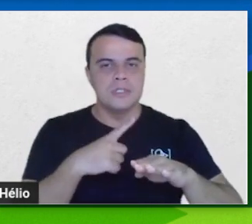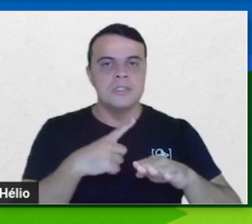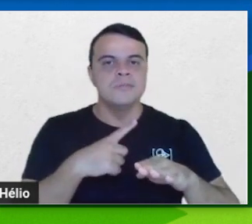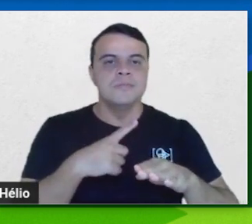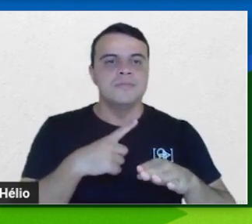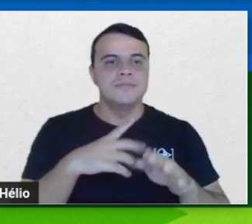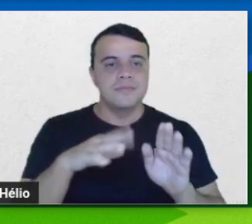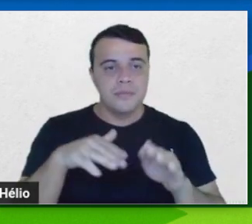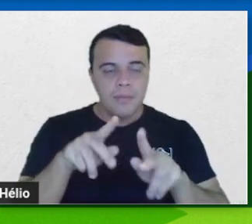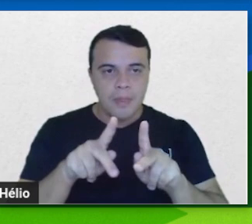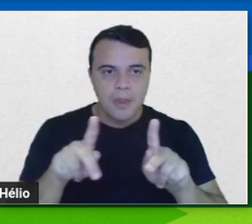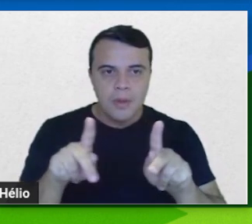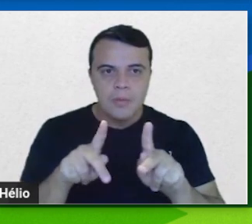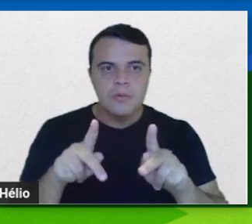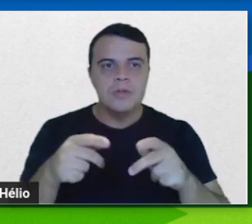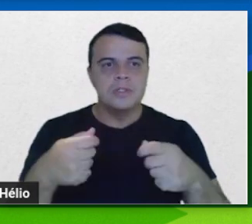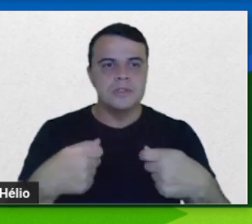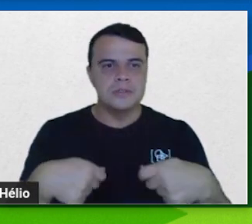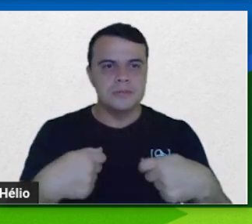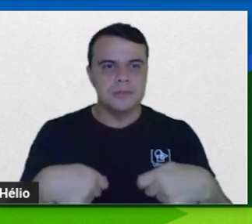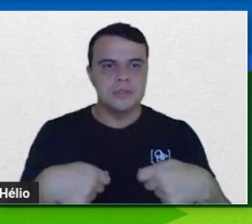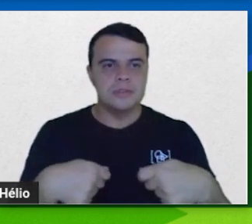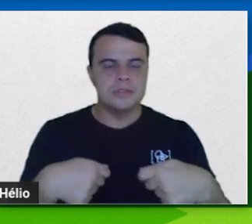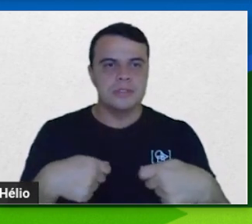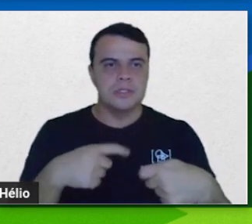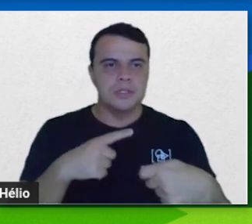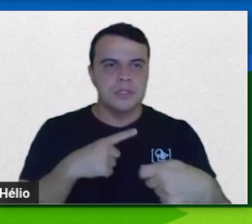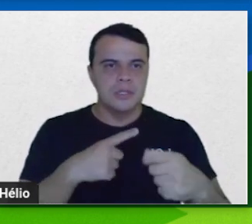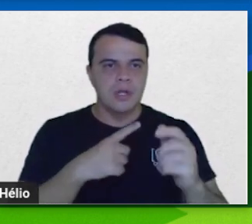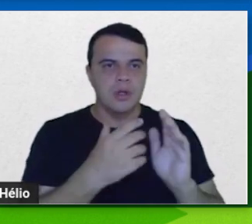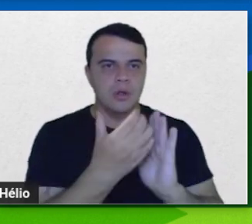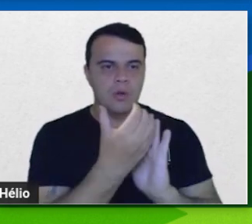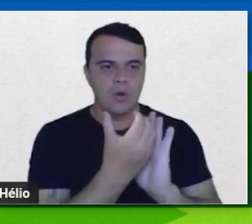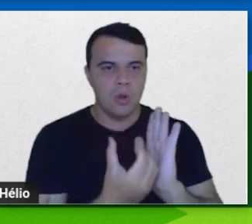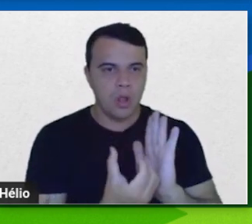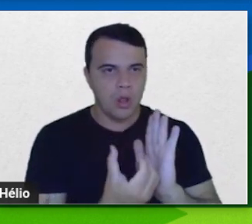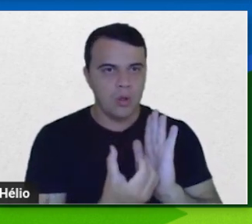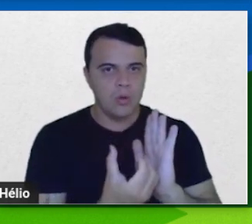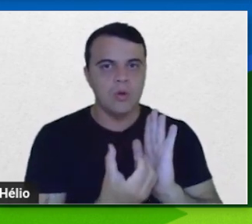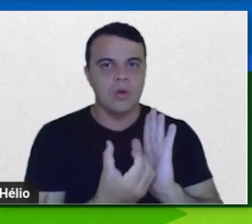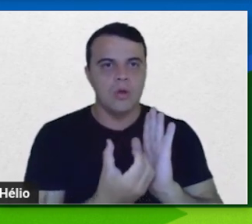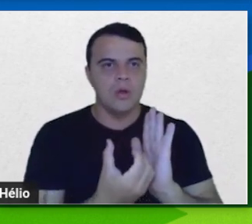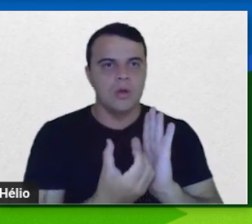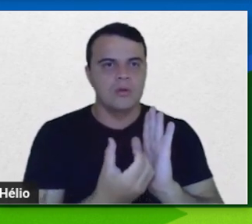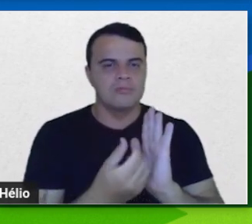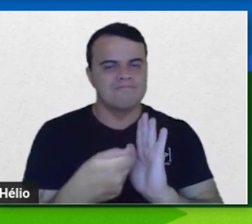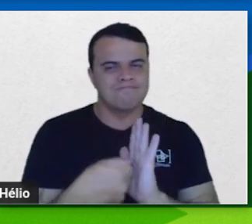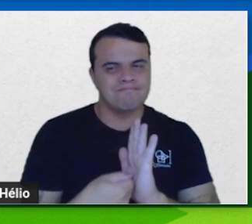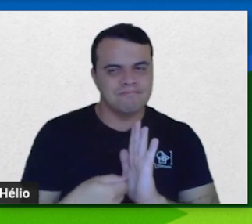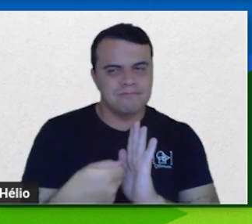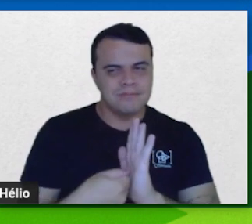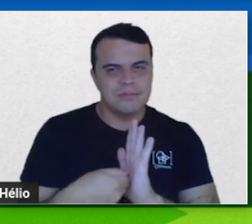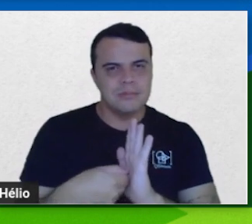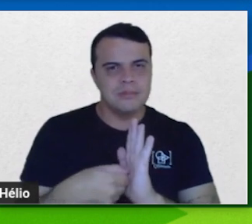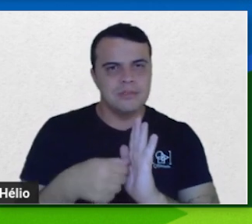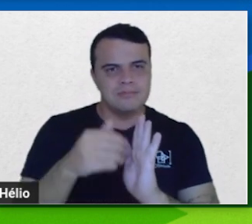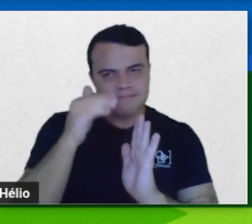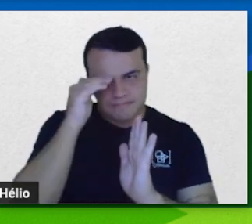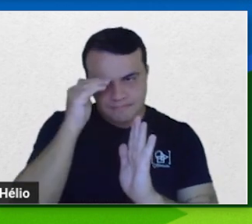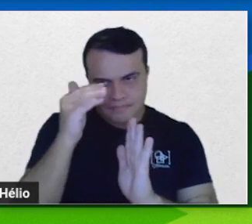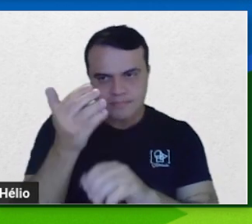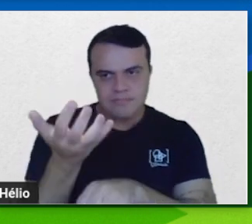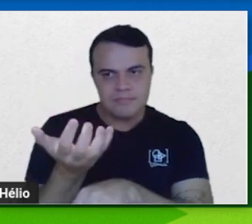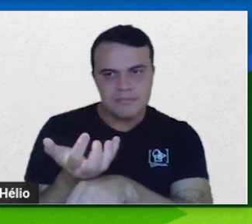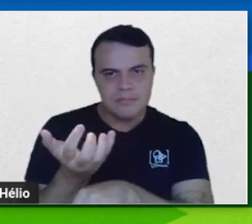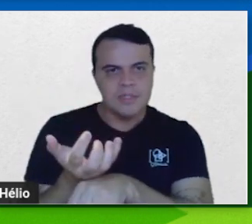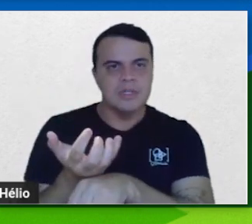os professores têm um currículo muito rigoroso para ser uma matéria,